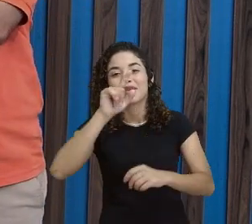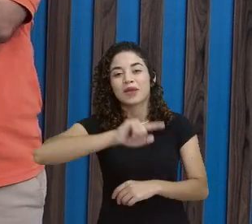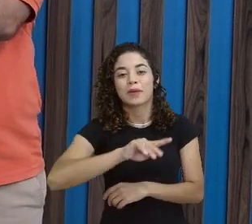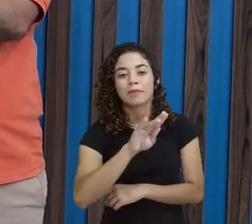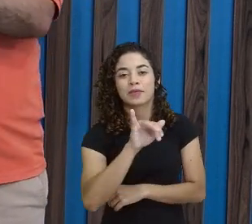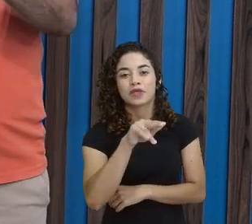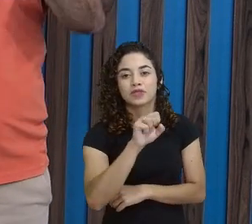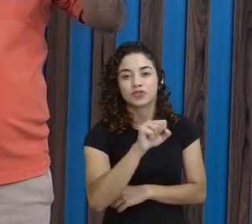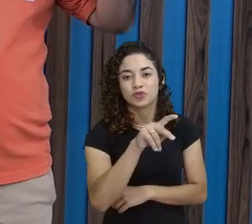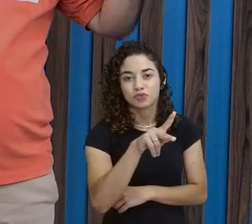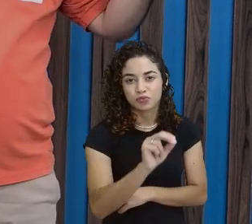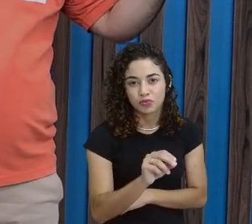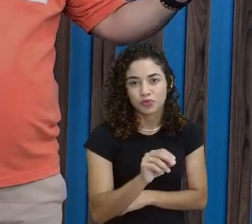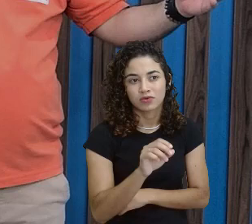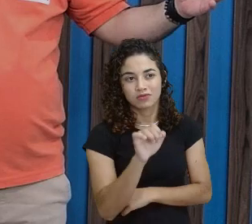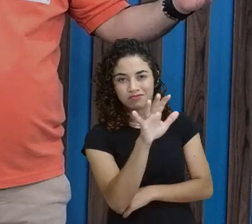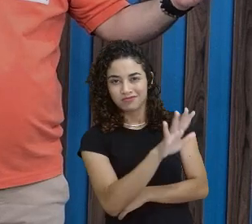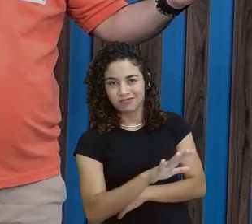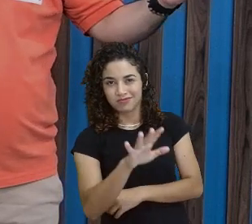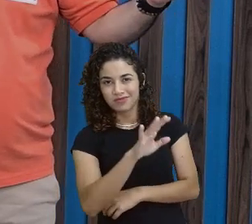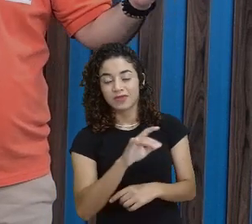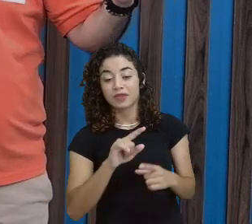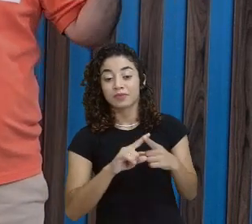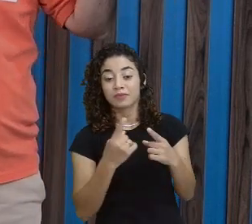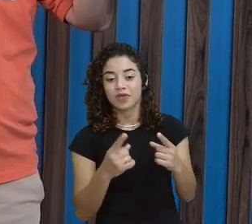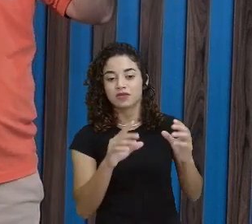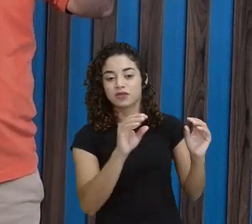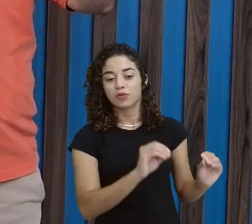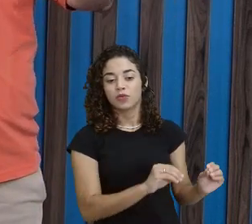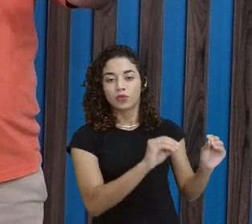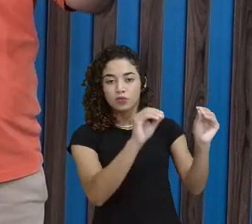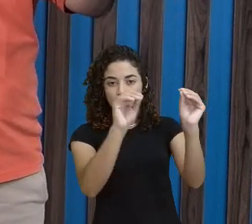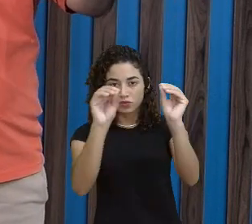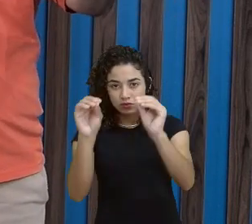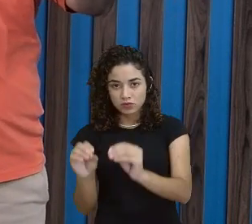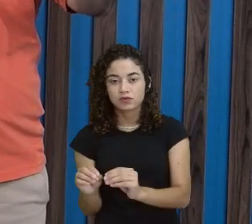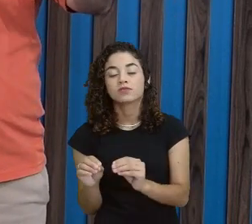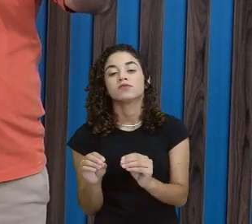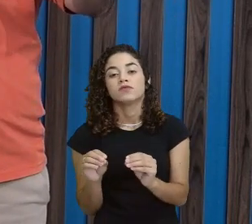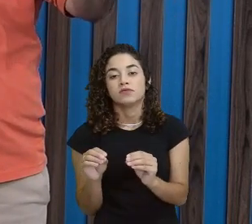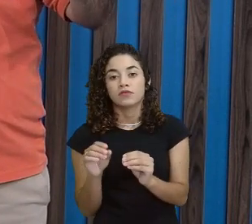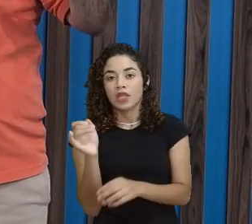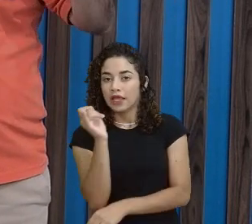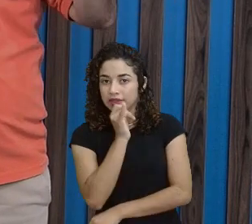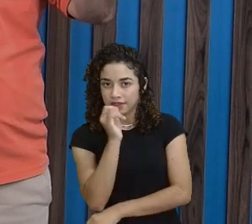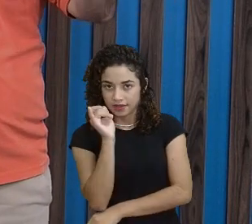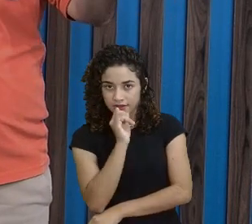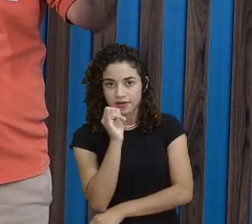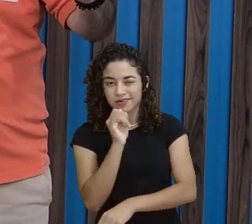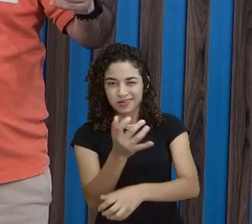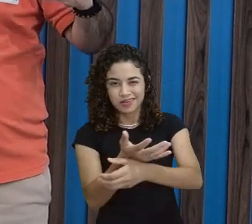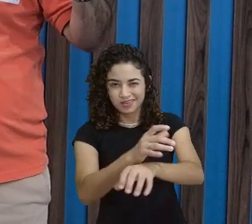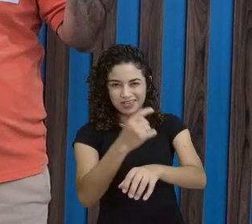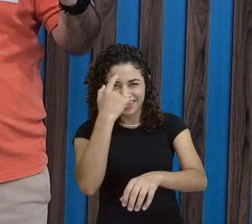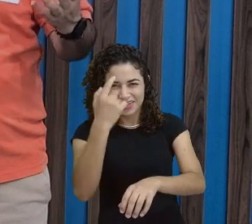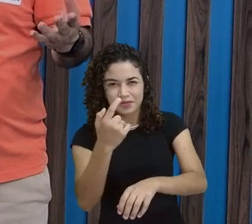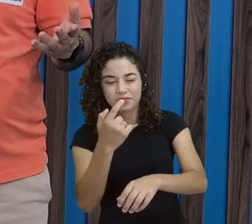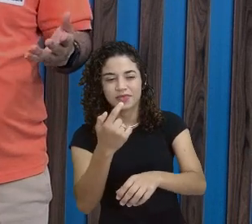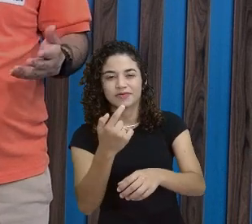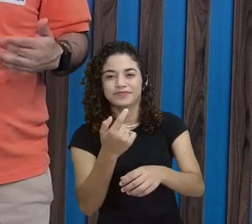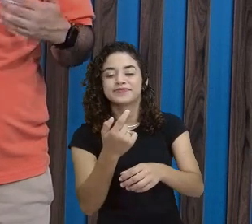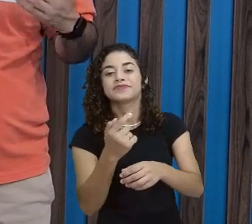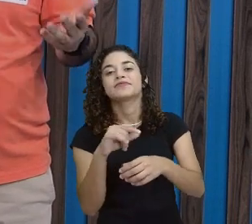Oriente, e ele é levado ali os gestos mortais, né, para Itália, e a partir dali o Ocidente